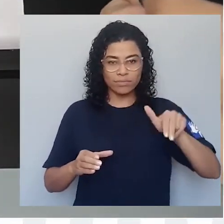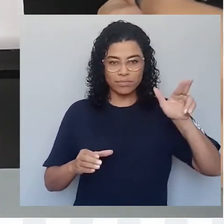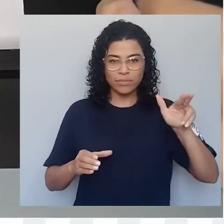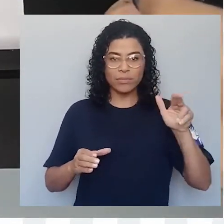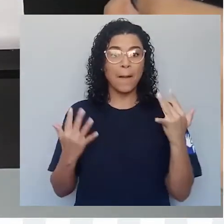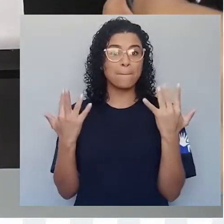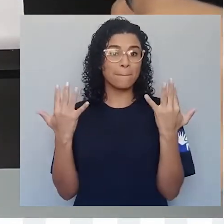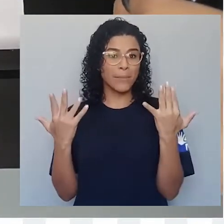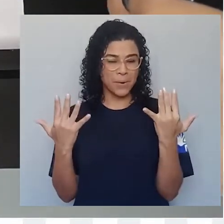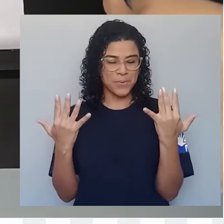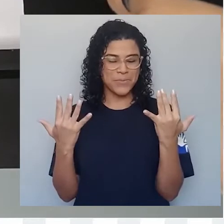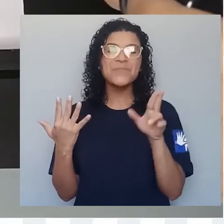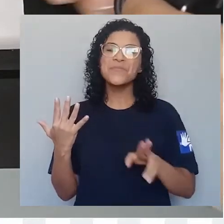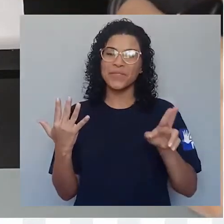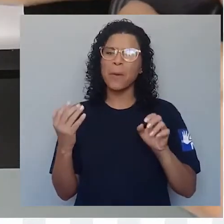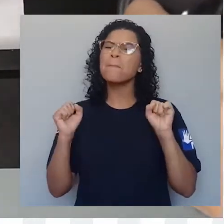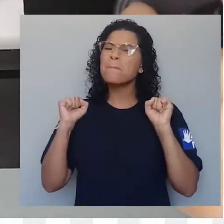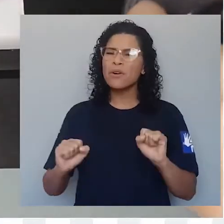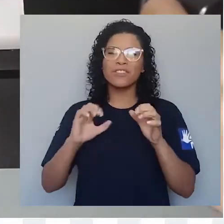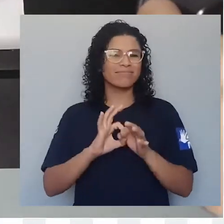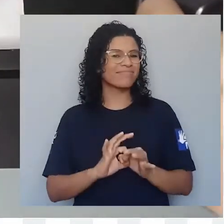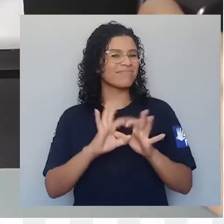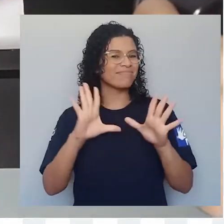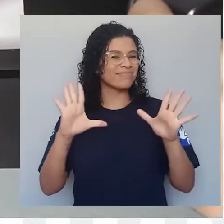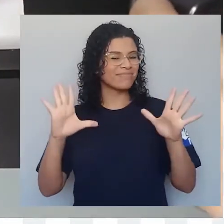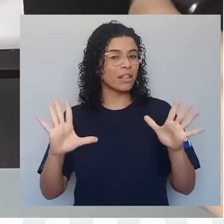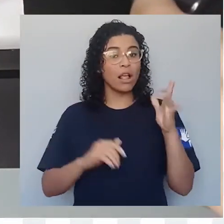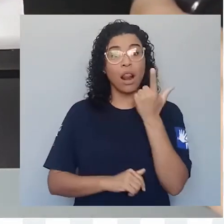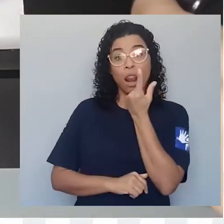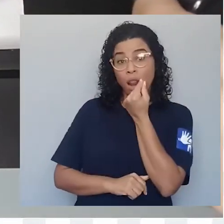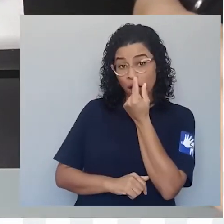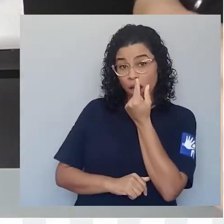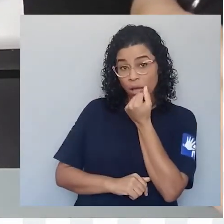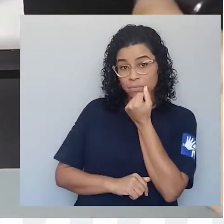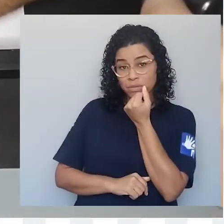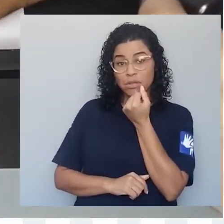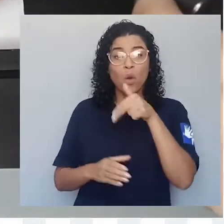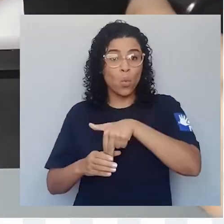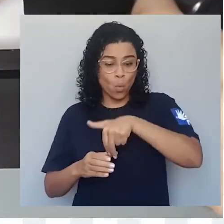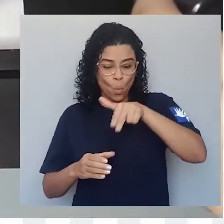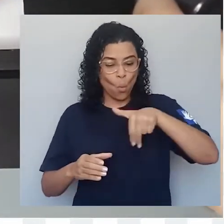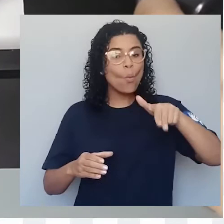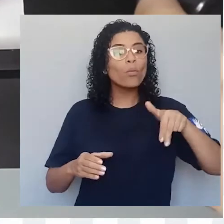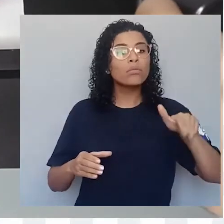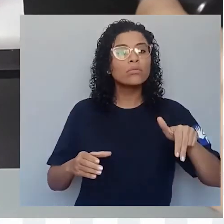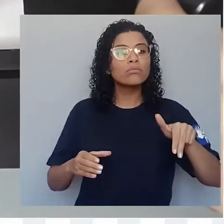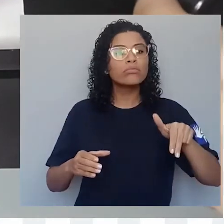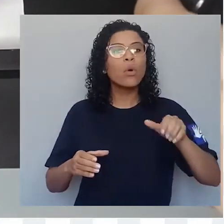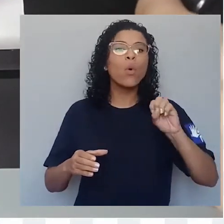E você em casa pode utilizar o dedo, lápis,